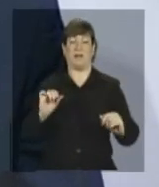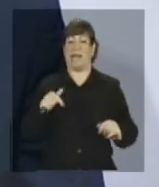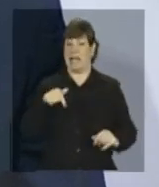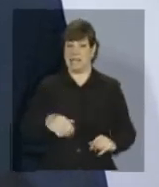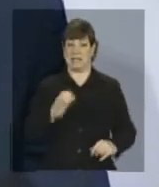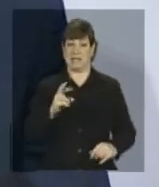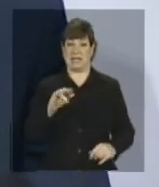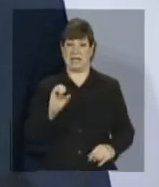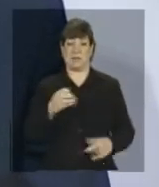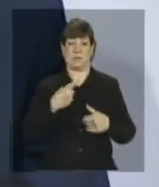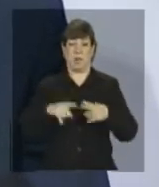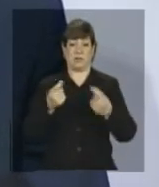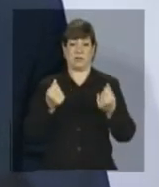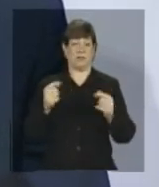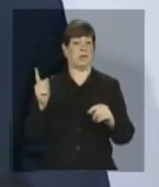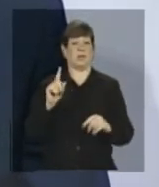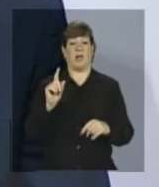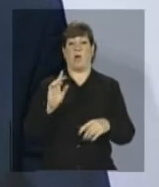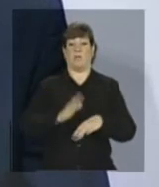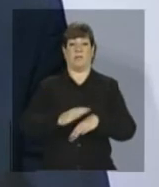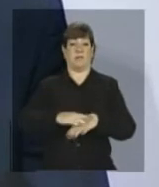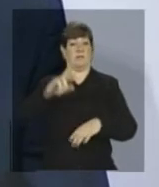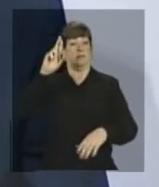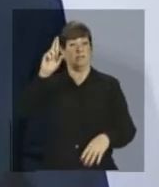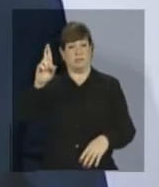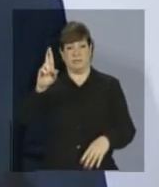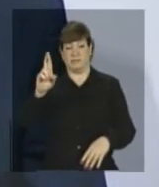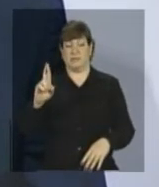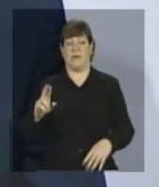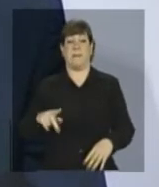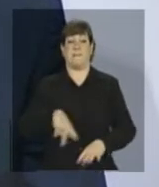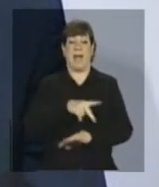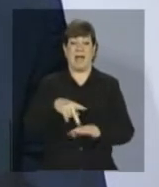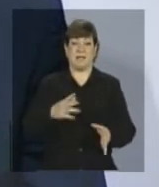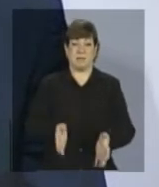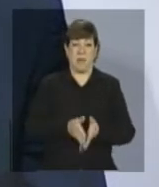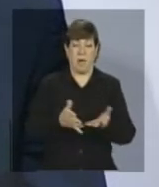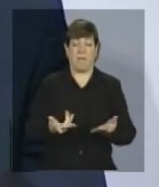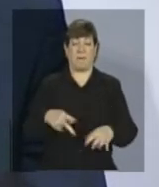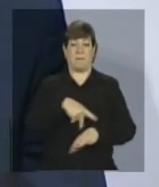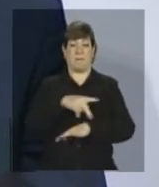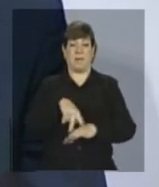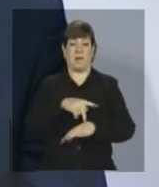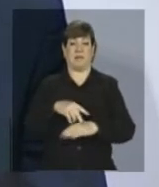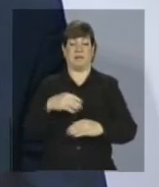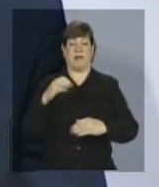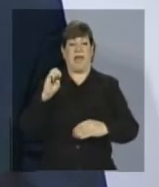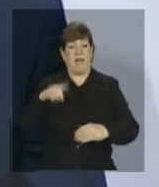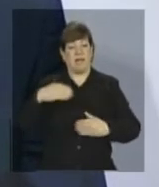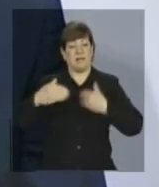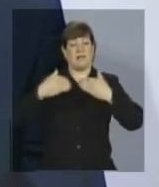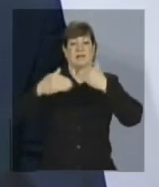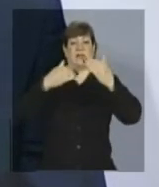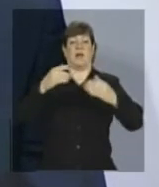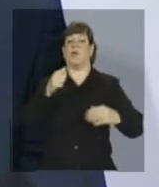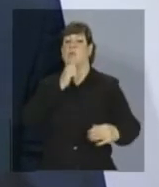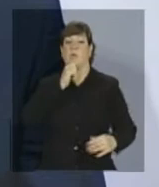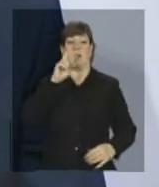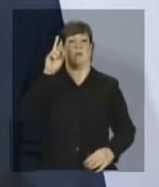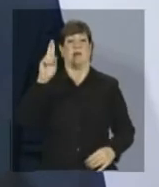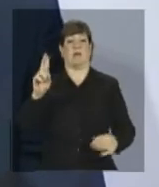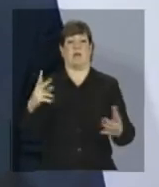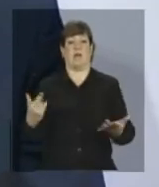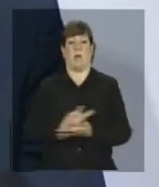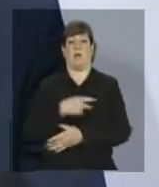países em desenvolvimento, pelos países pobres, mas as decisões para salvar o sistema